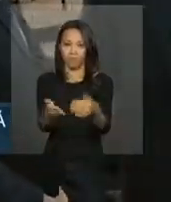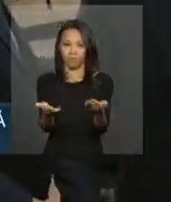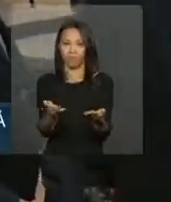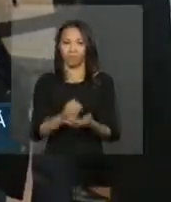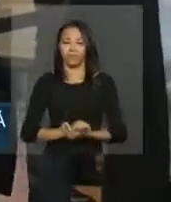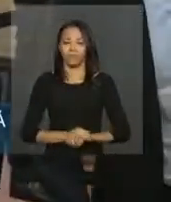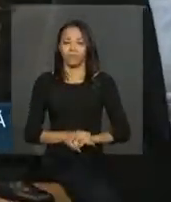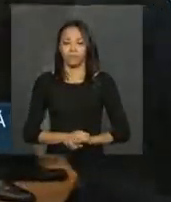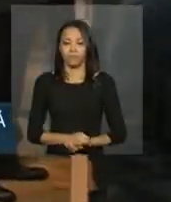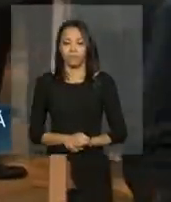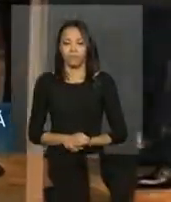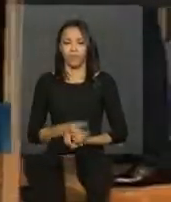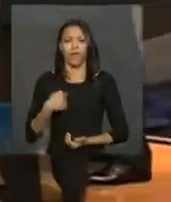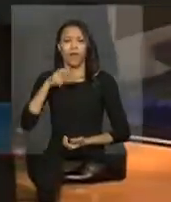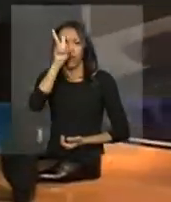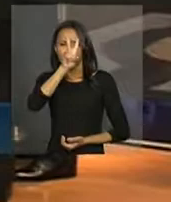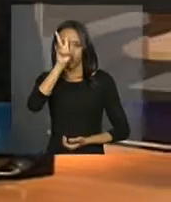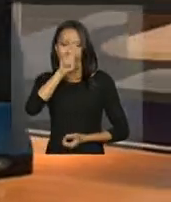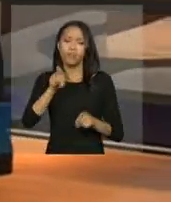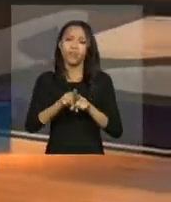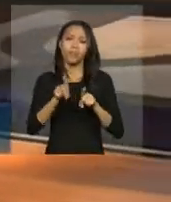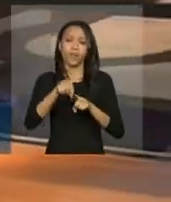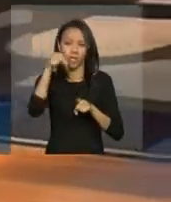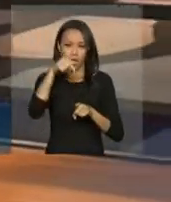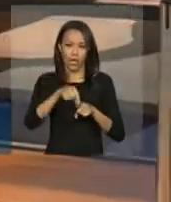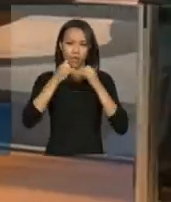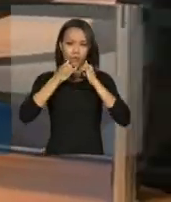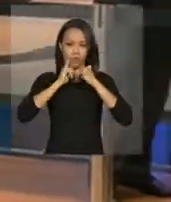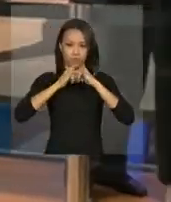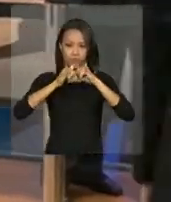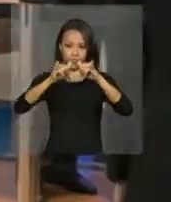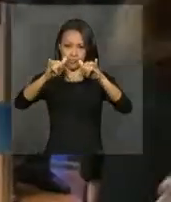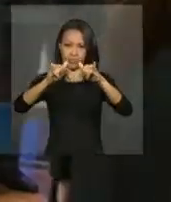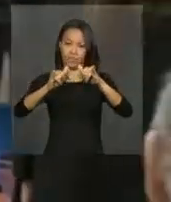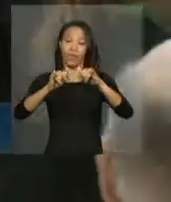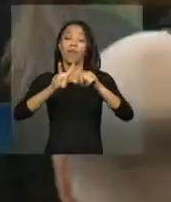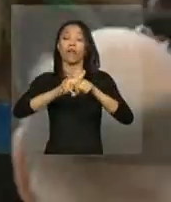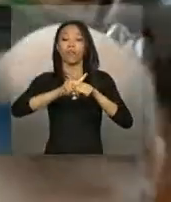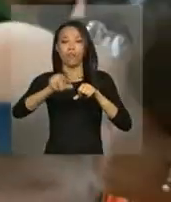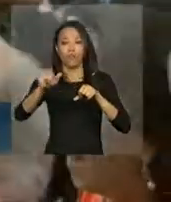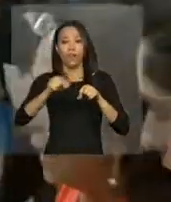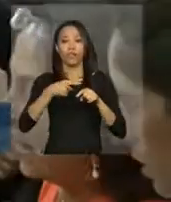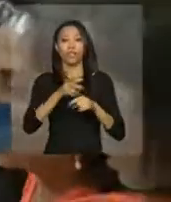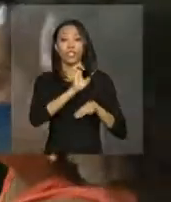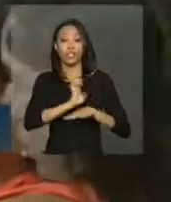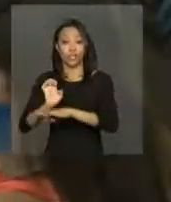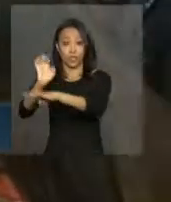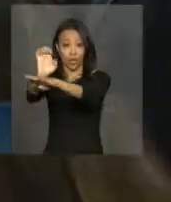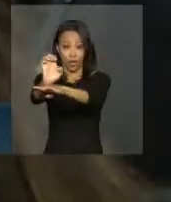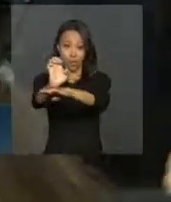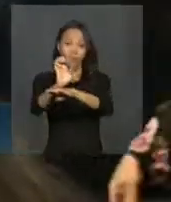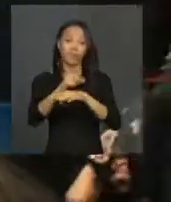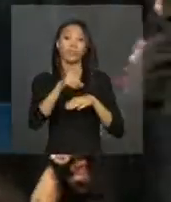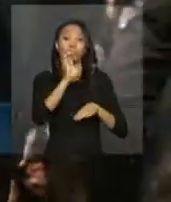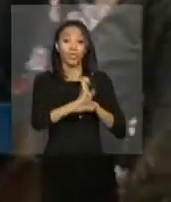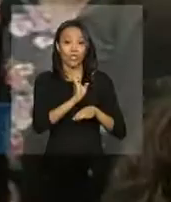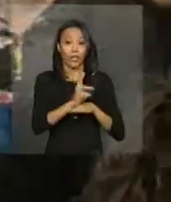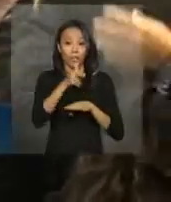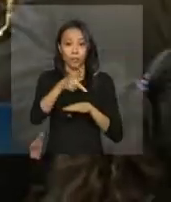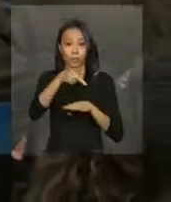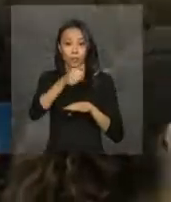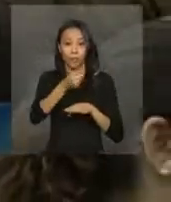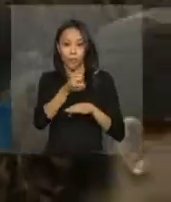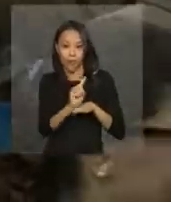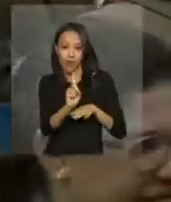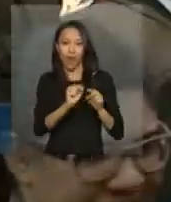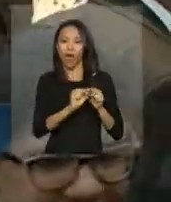martelo Lembrando que essa linha de transmissão vai passar pelos Estados vai sair do estado do Pará